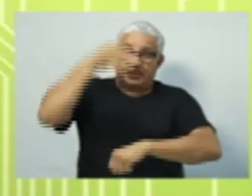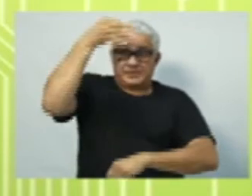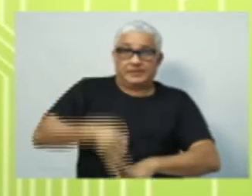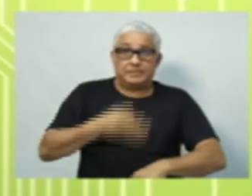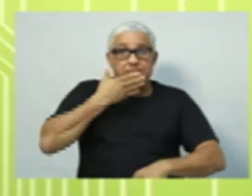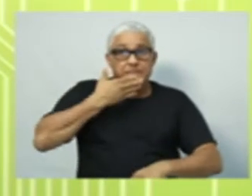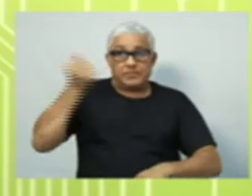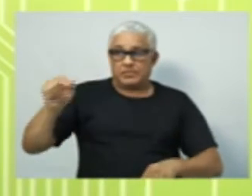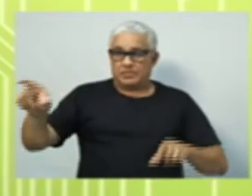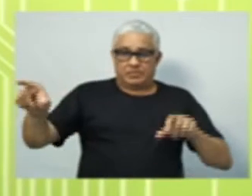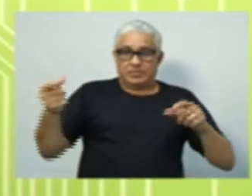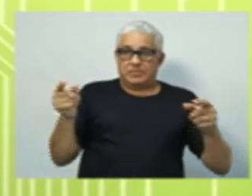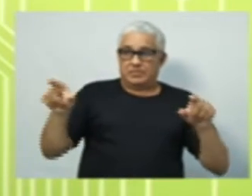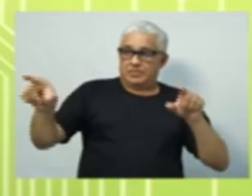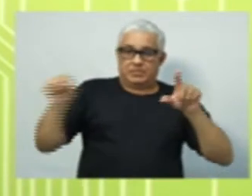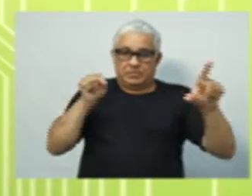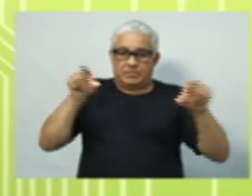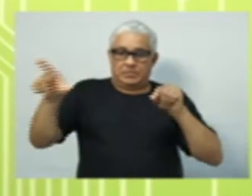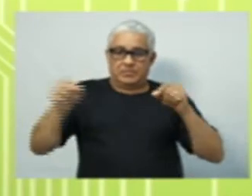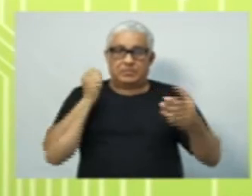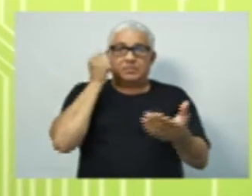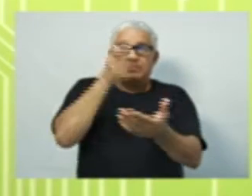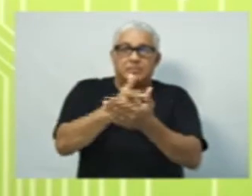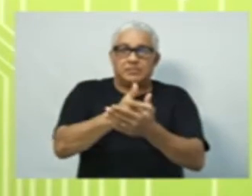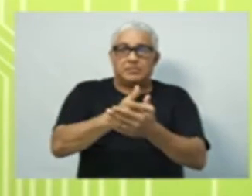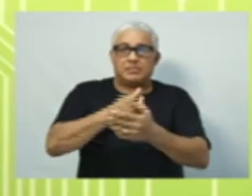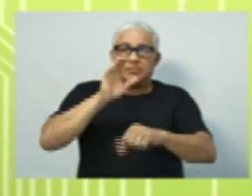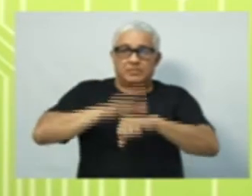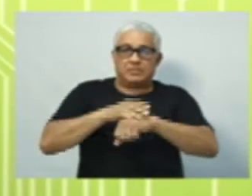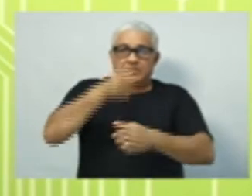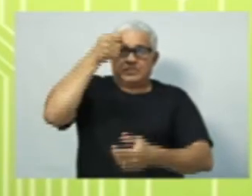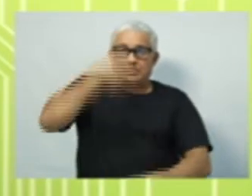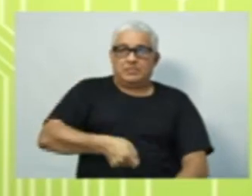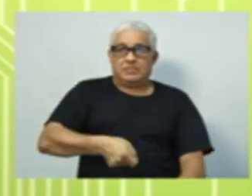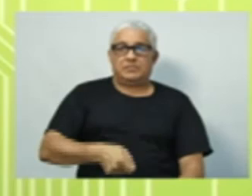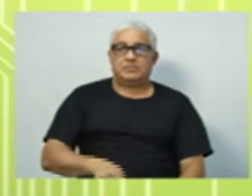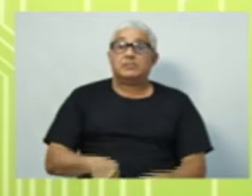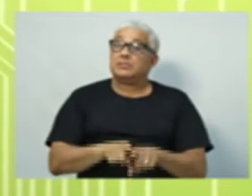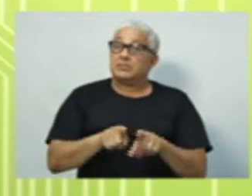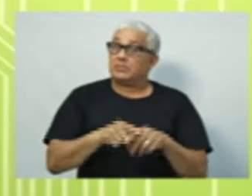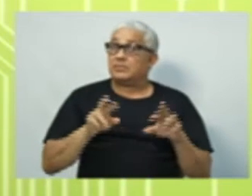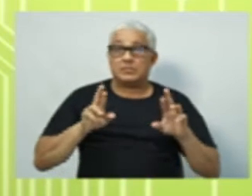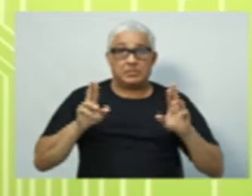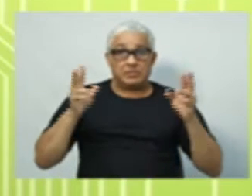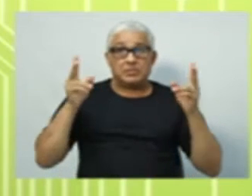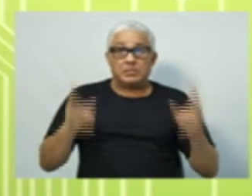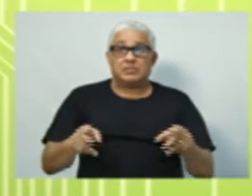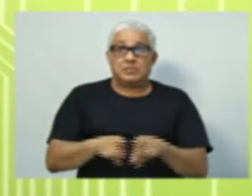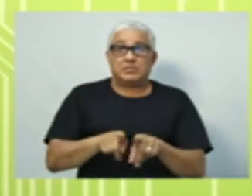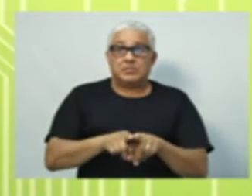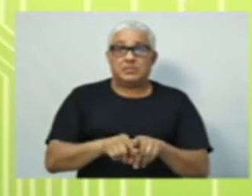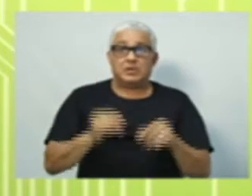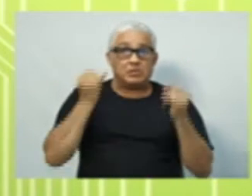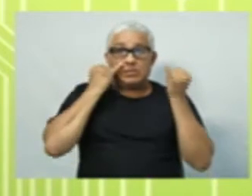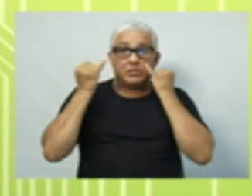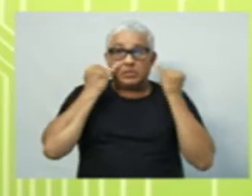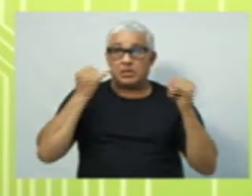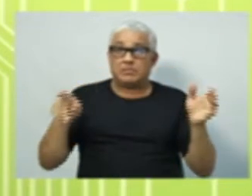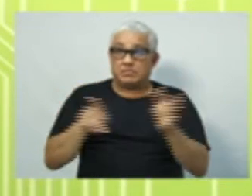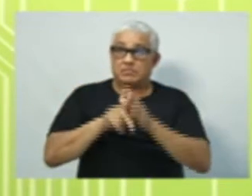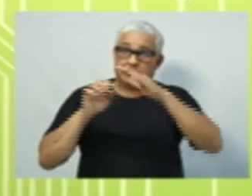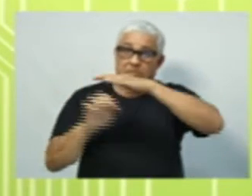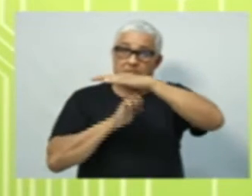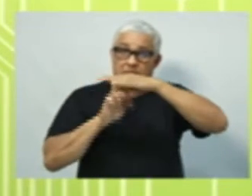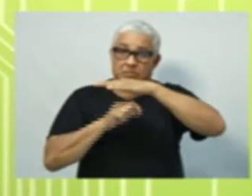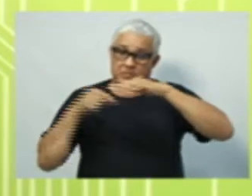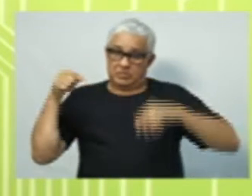opção para o pagamento da sua obrigação da mesma forma e isso traz informação para a empresa para que ela